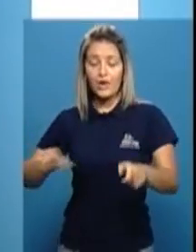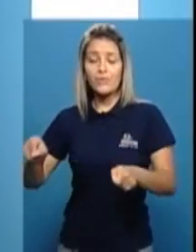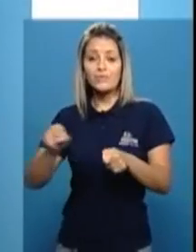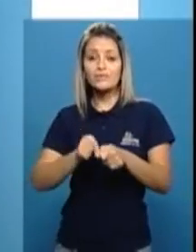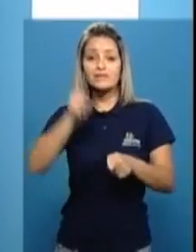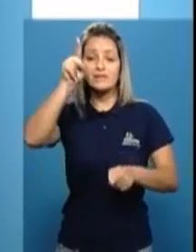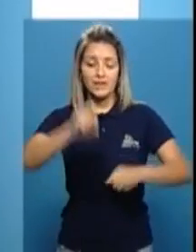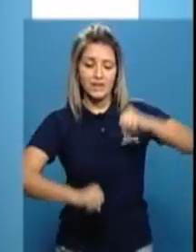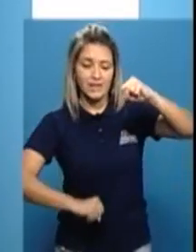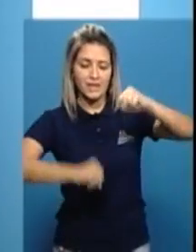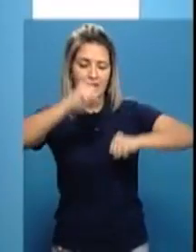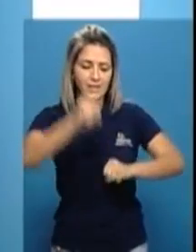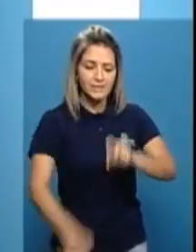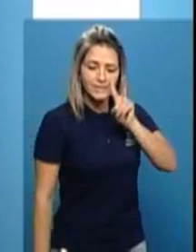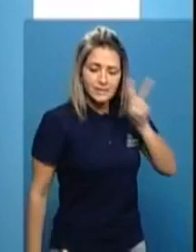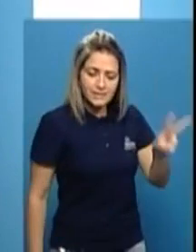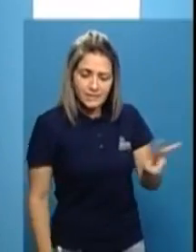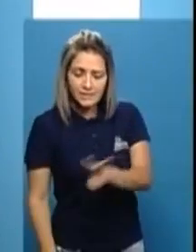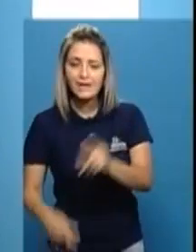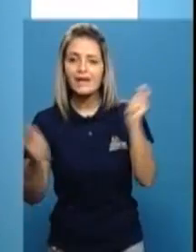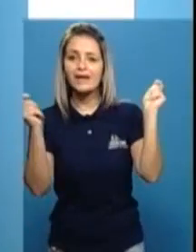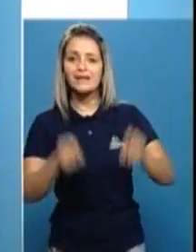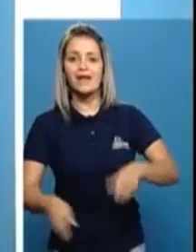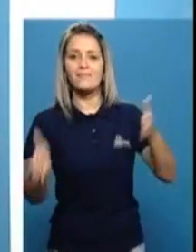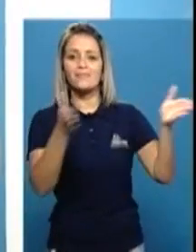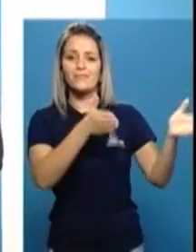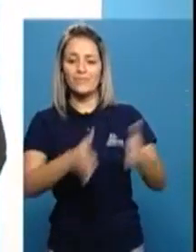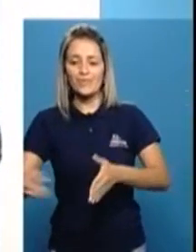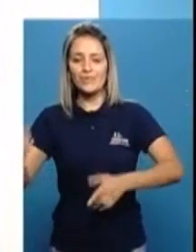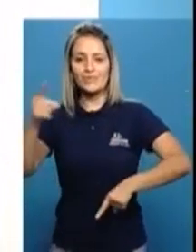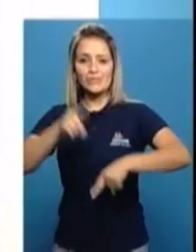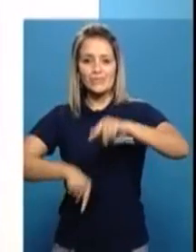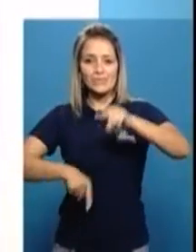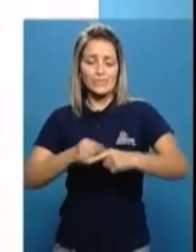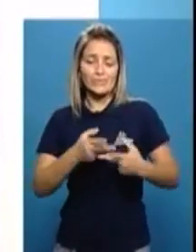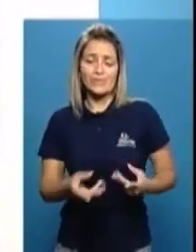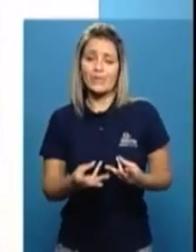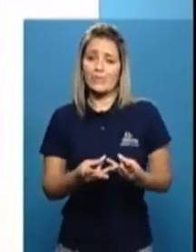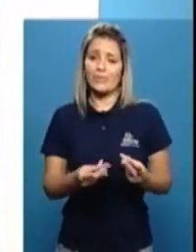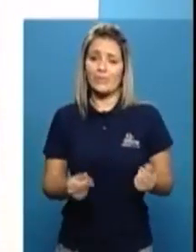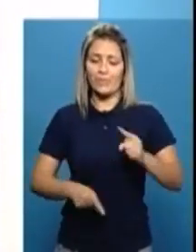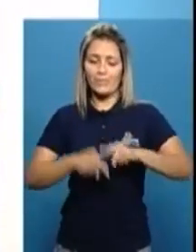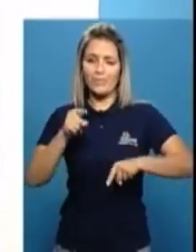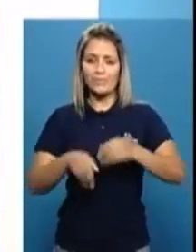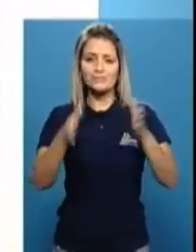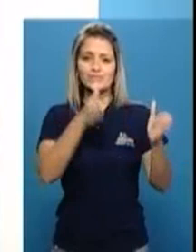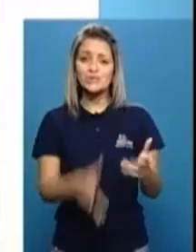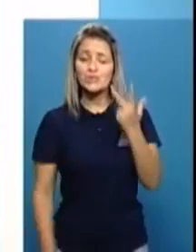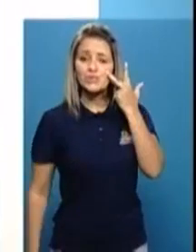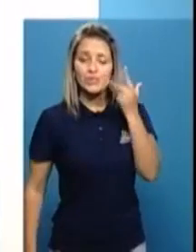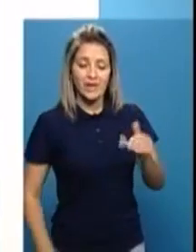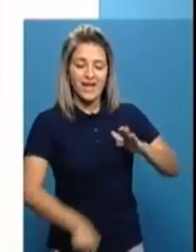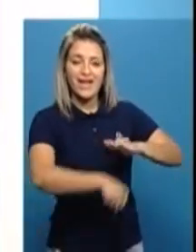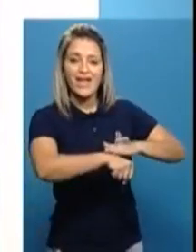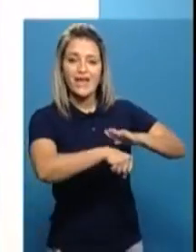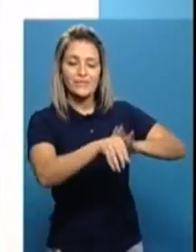colocar equipamento em condições de produzir uma nova peça com qualidade de produção normal. É o tempo gasto de